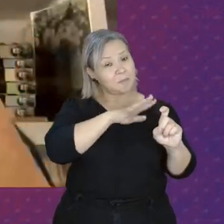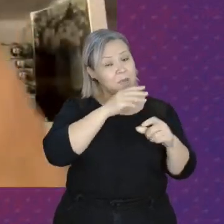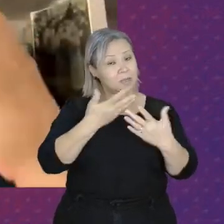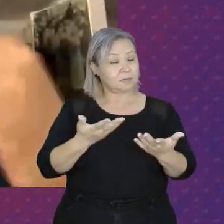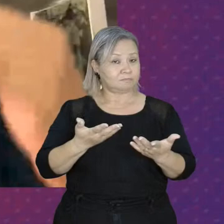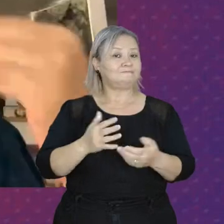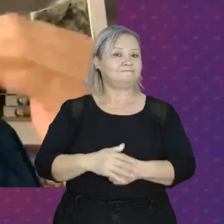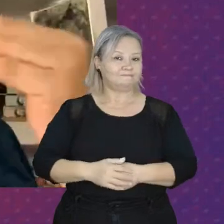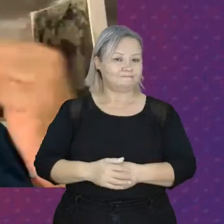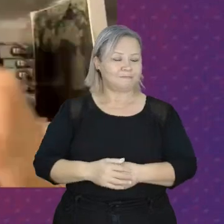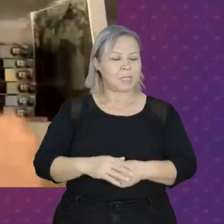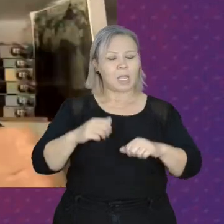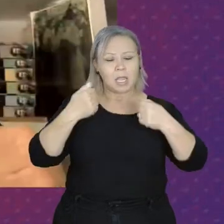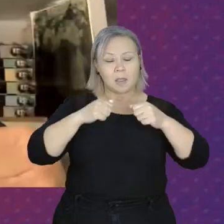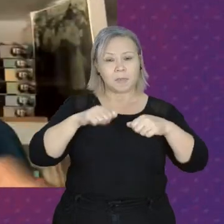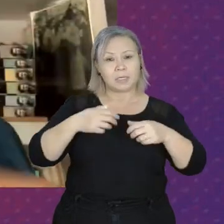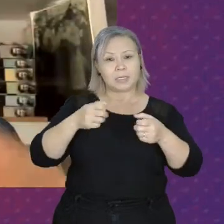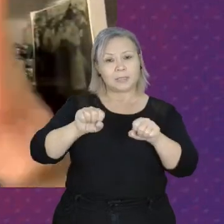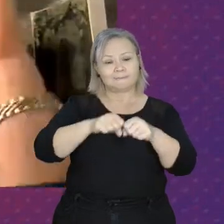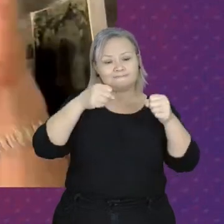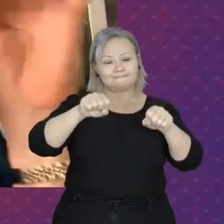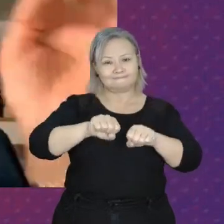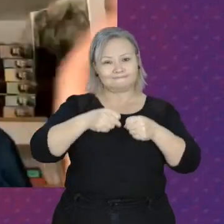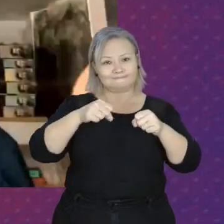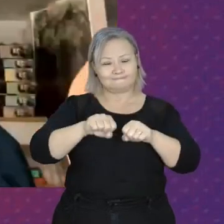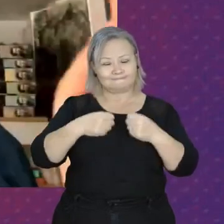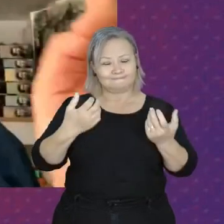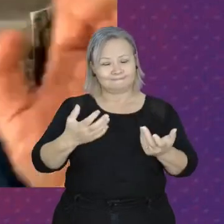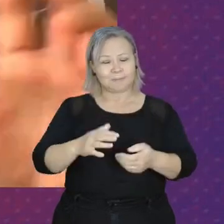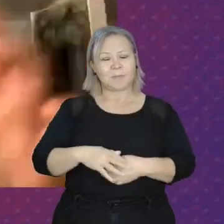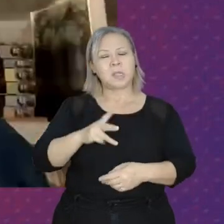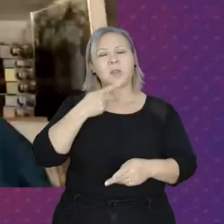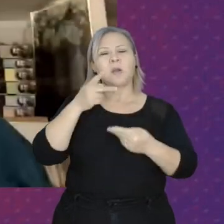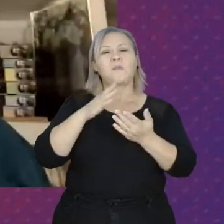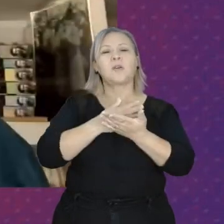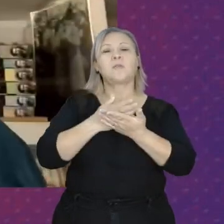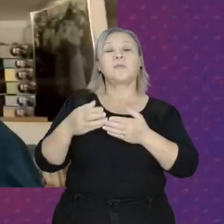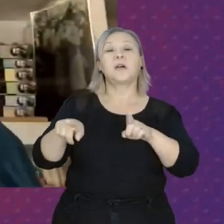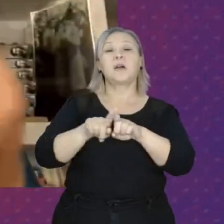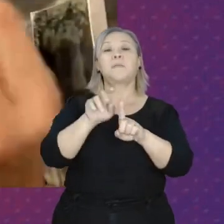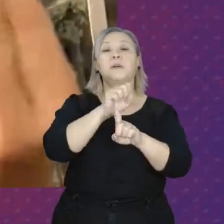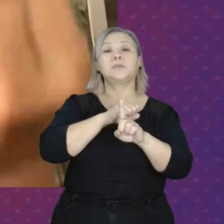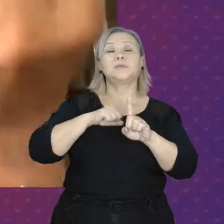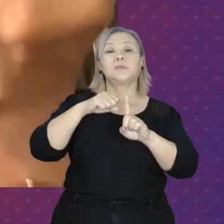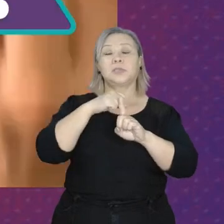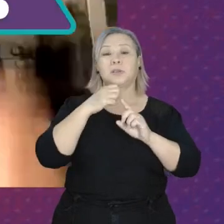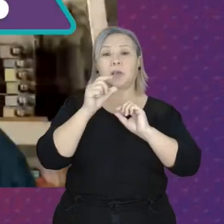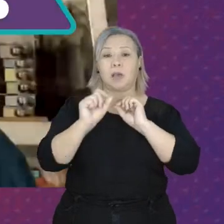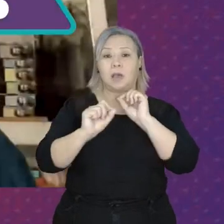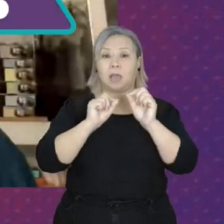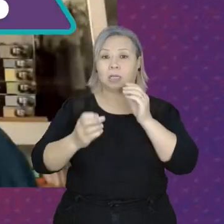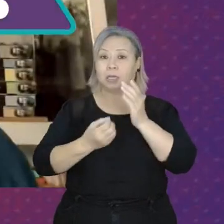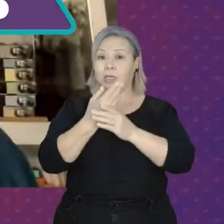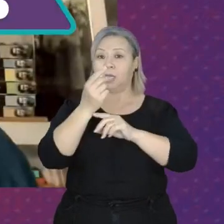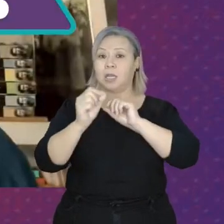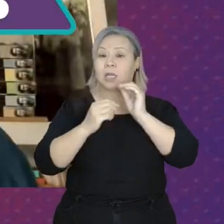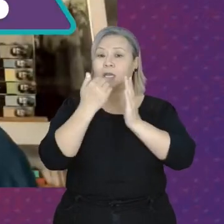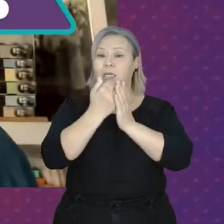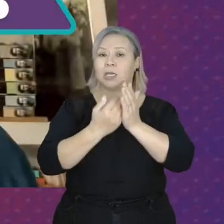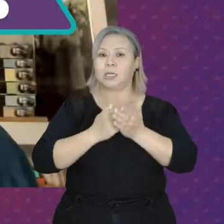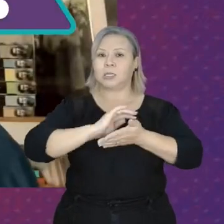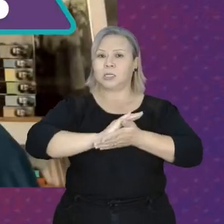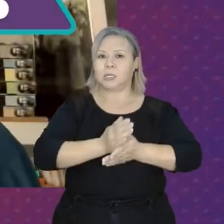ser desconstruídos. Por isso que eu falei no início que a mesma sociedade que estabelece a